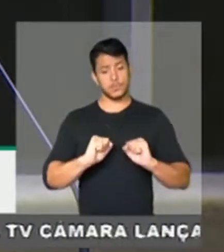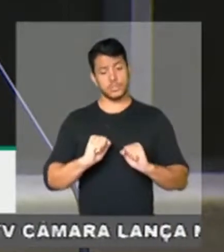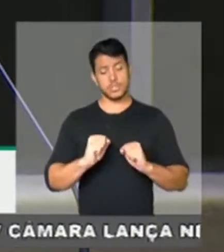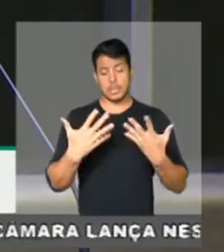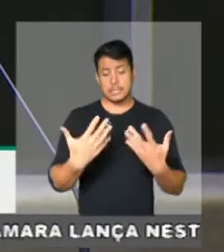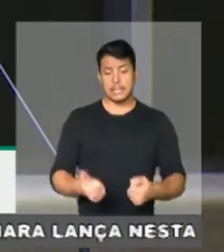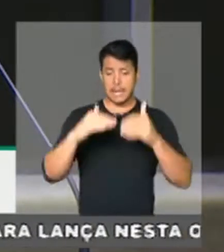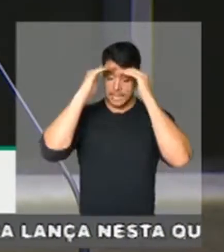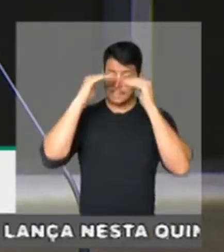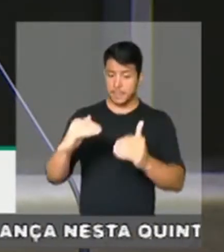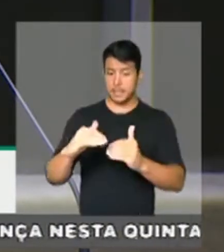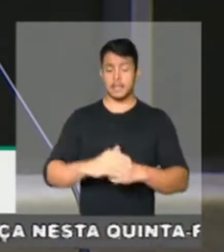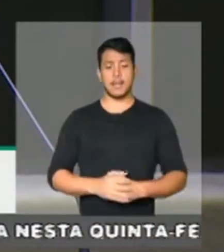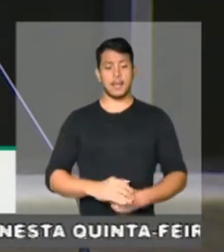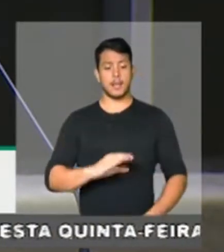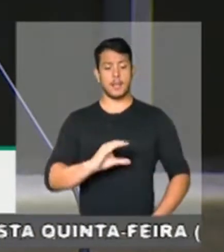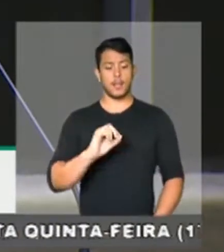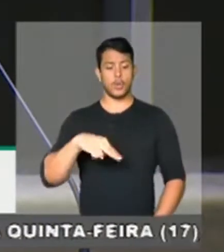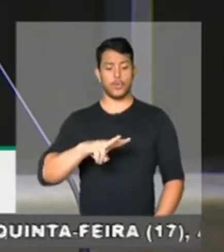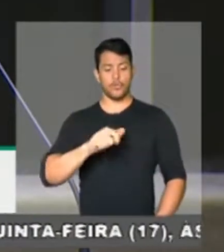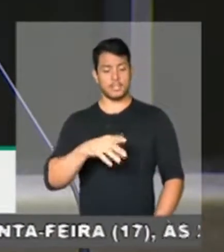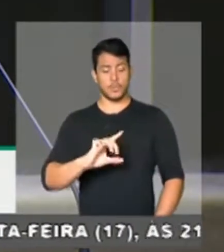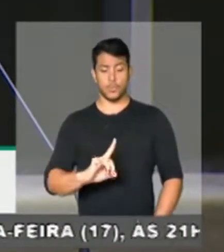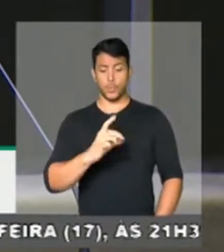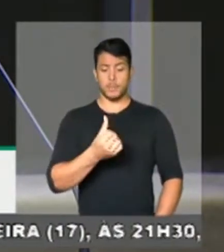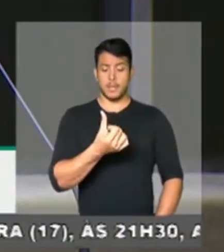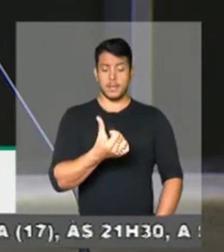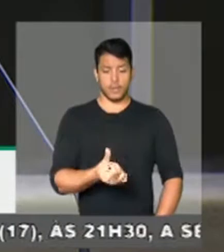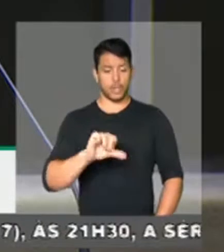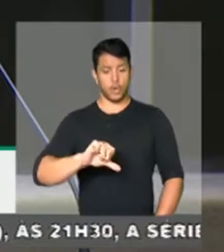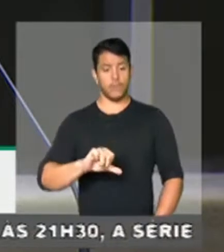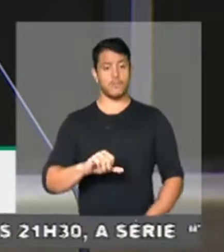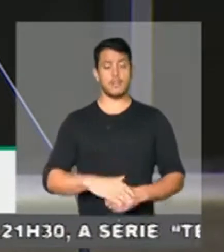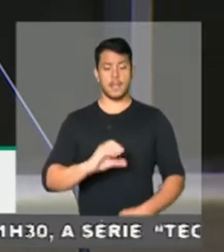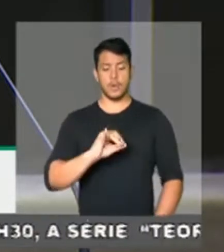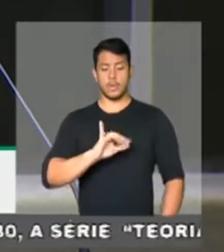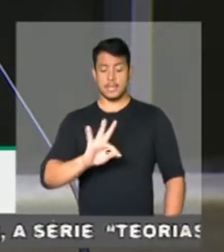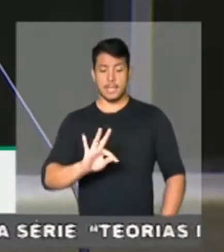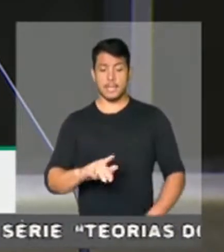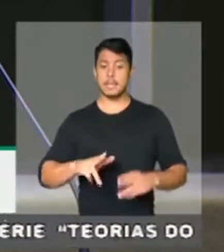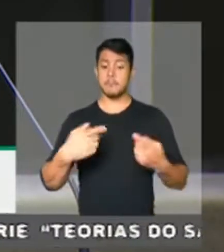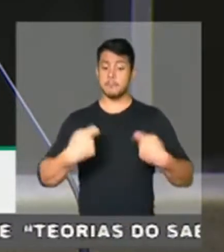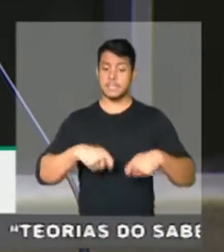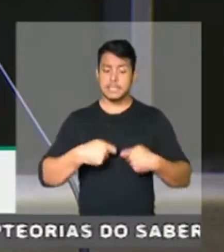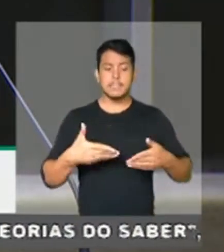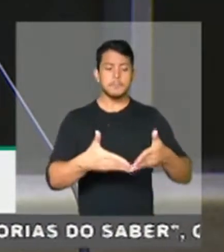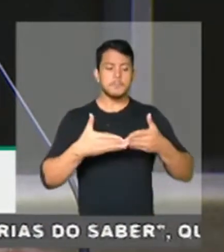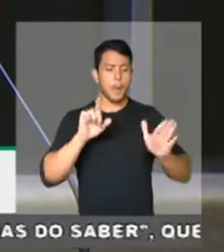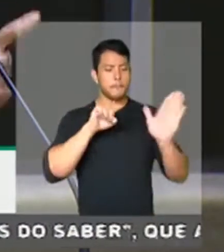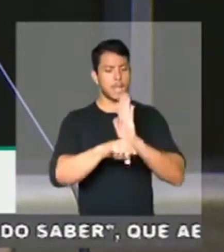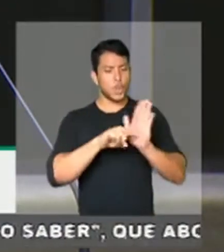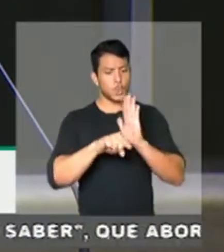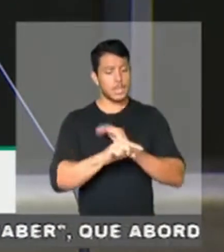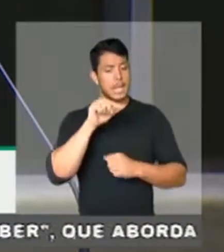69 da Organização Internacional do Trabalho, que determina a necessidade de consulta prévia, livre e informada às comunidades atingidas por